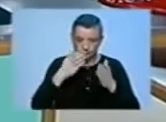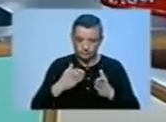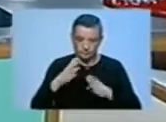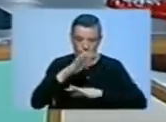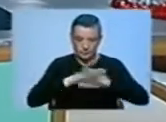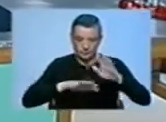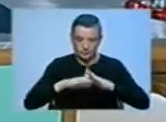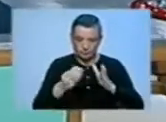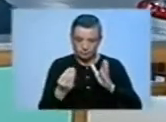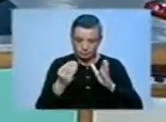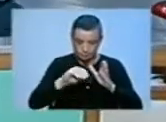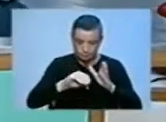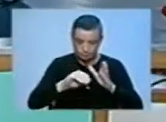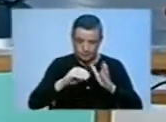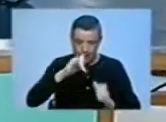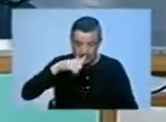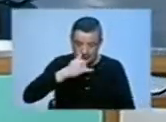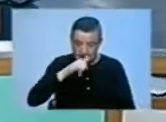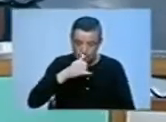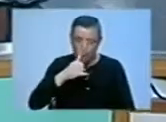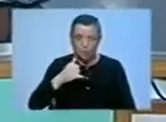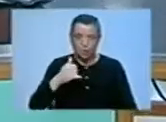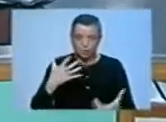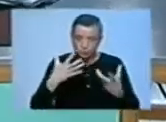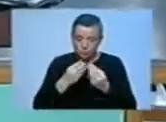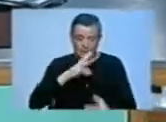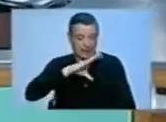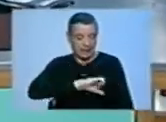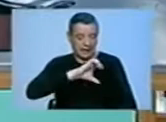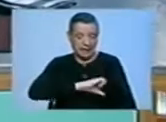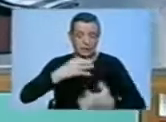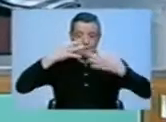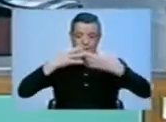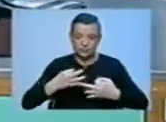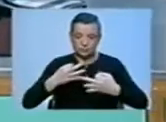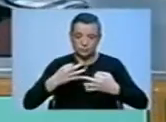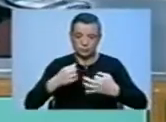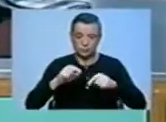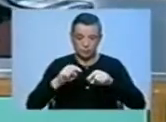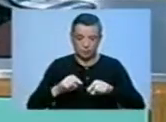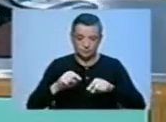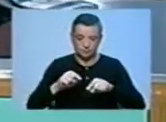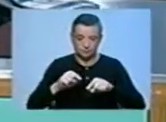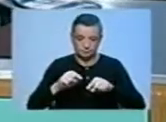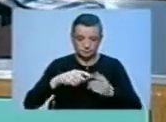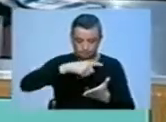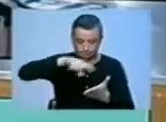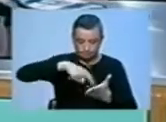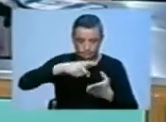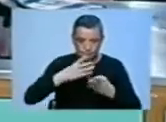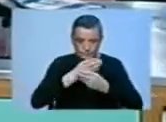fazer é adicionar estes natas ao feijão também já tivemos o cuidado a ter com ela trataria de forma ficará